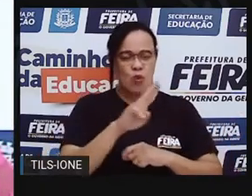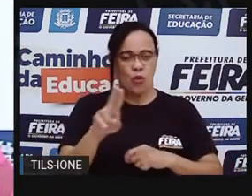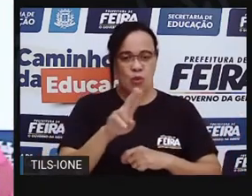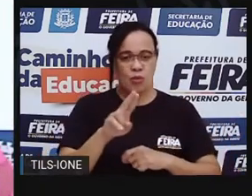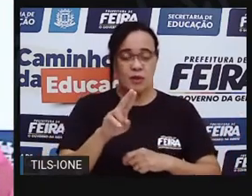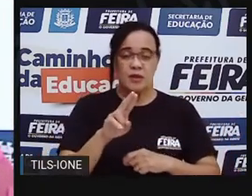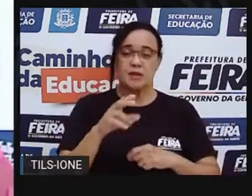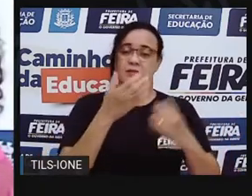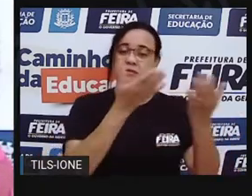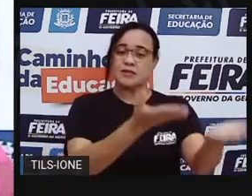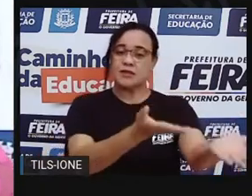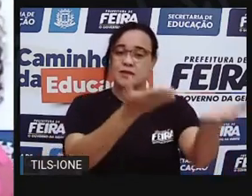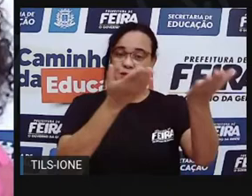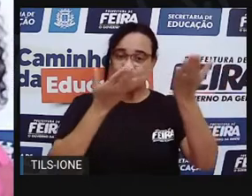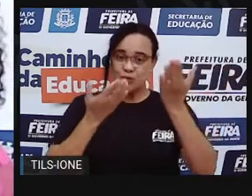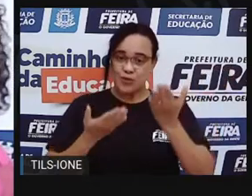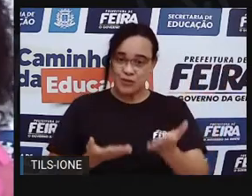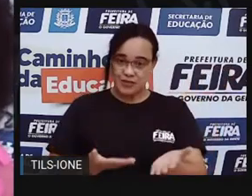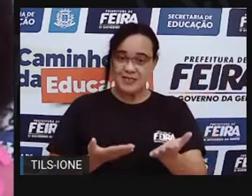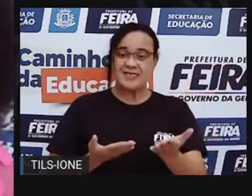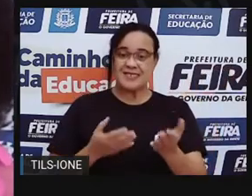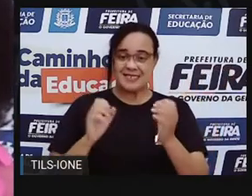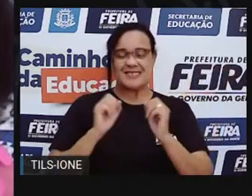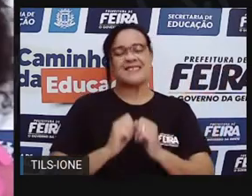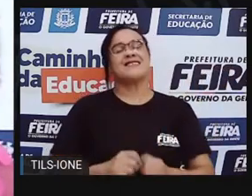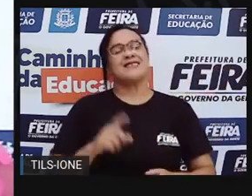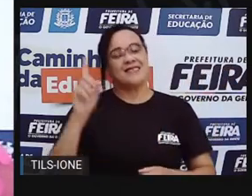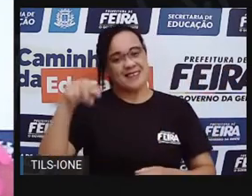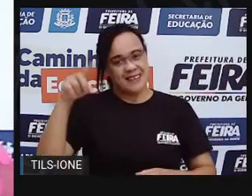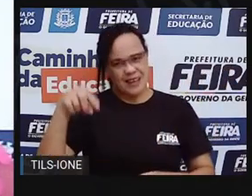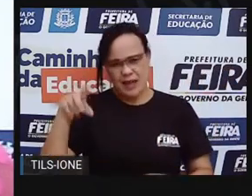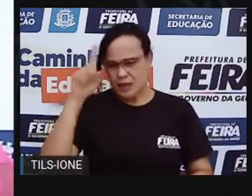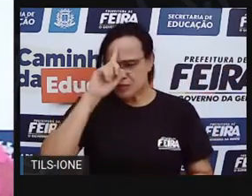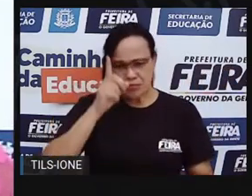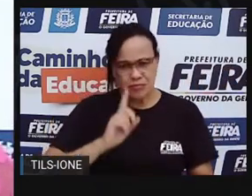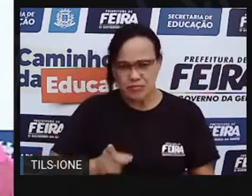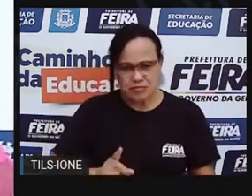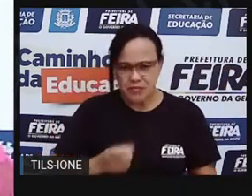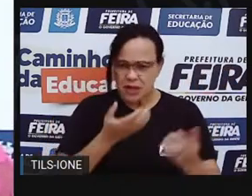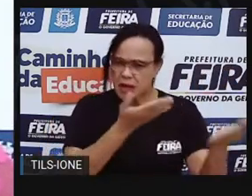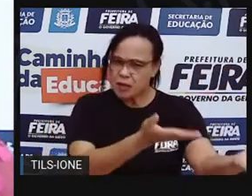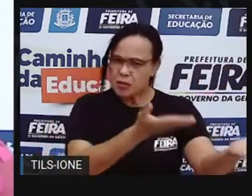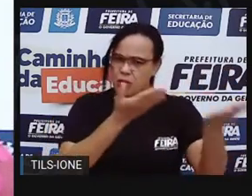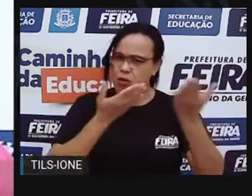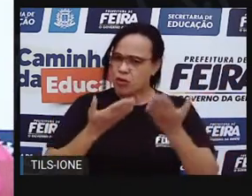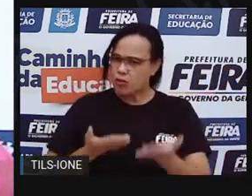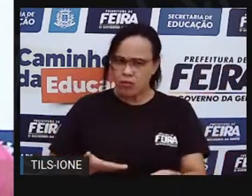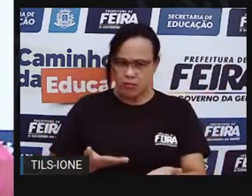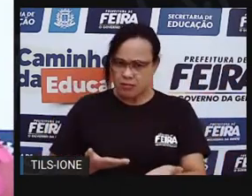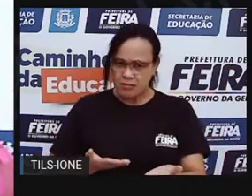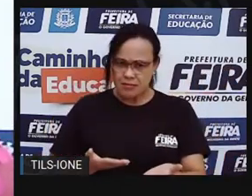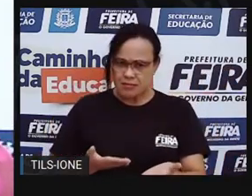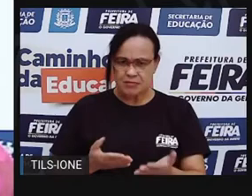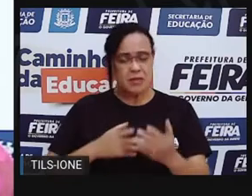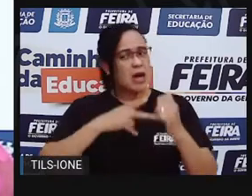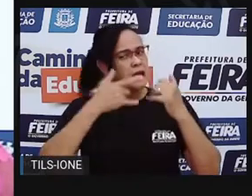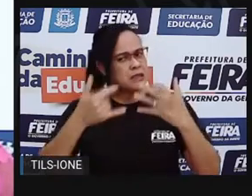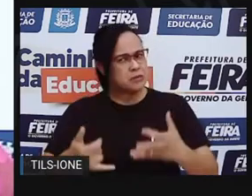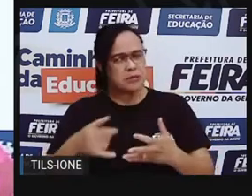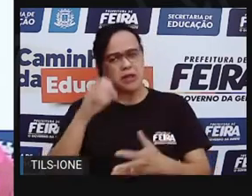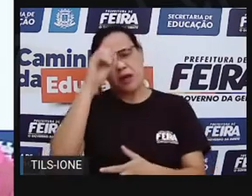Convite. Mas o que é um convite? Ué, você não sabe o que é um convite? Eu não sei assim explicar,